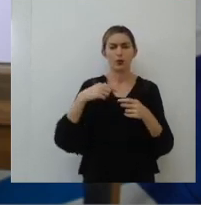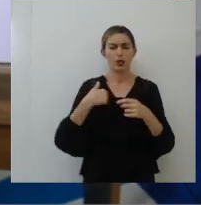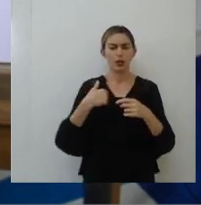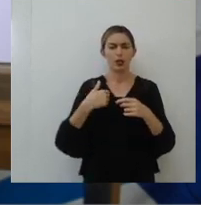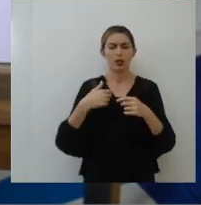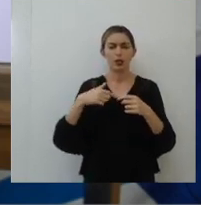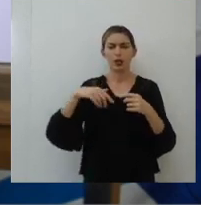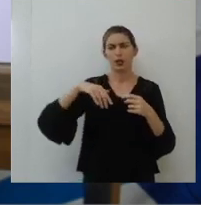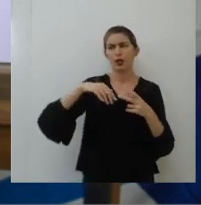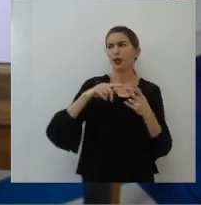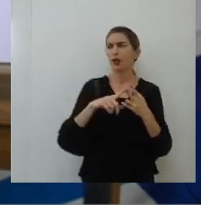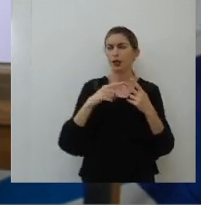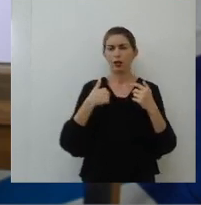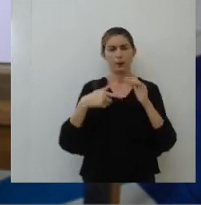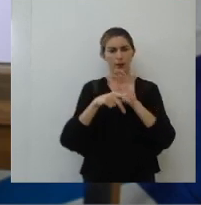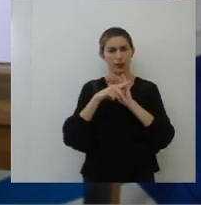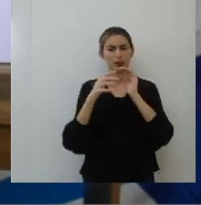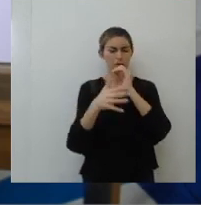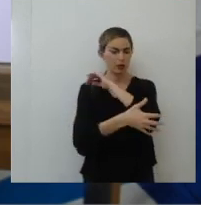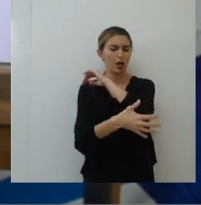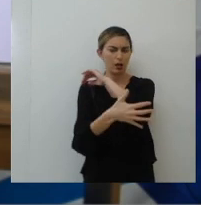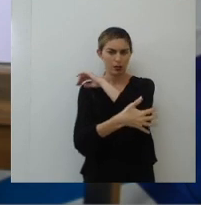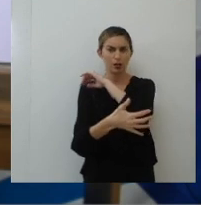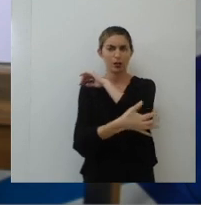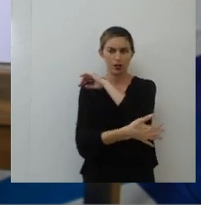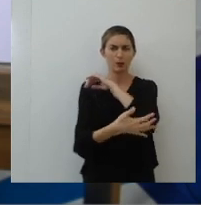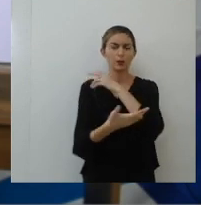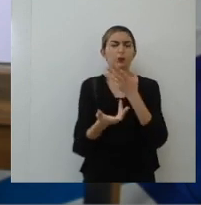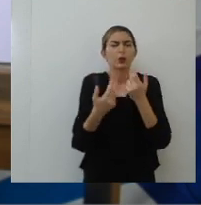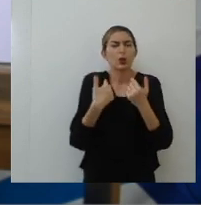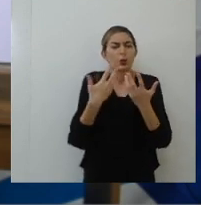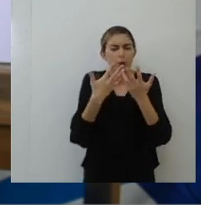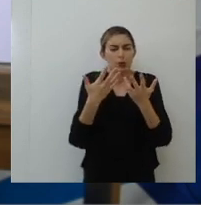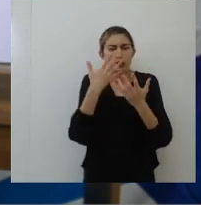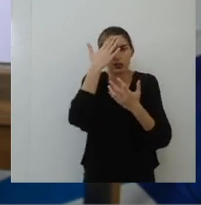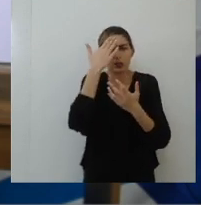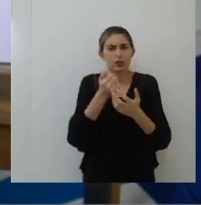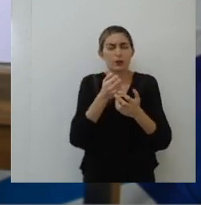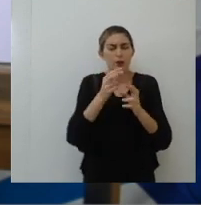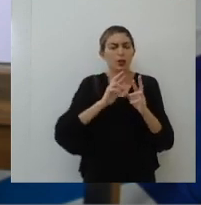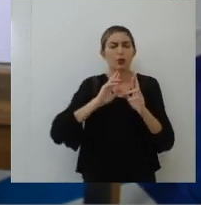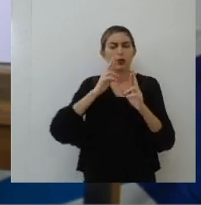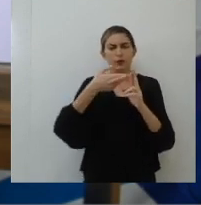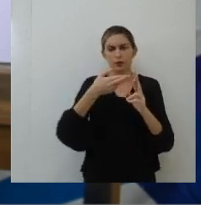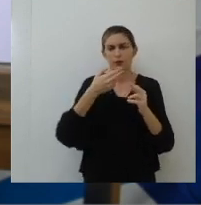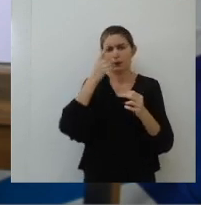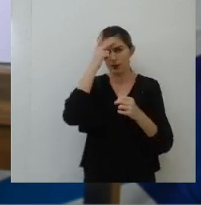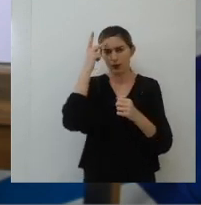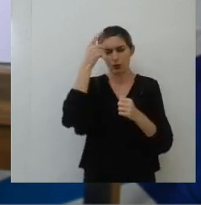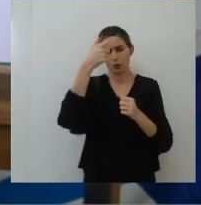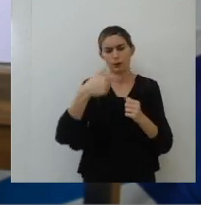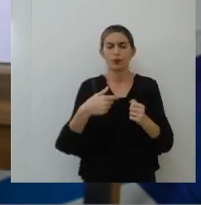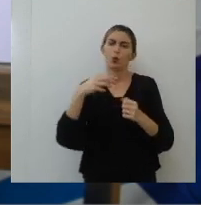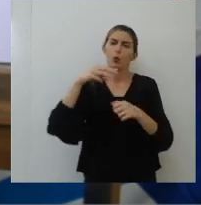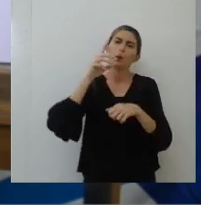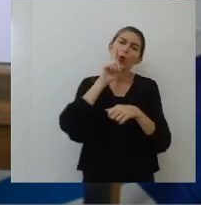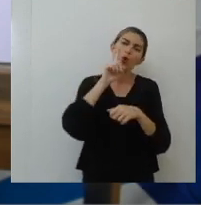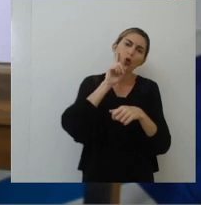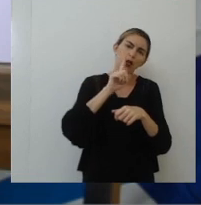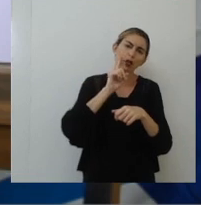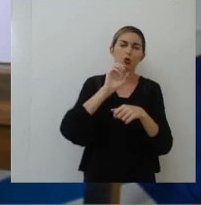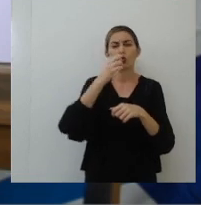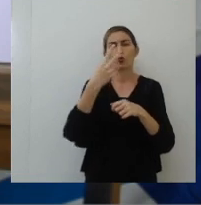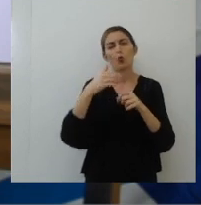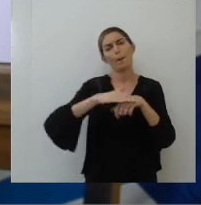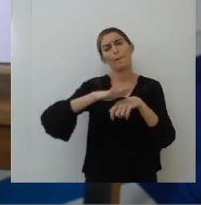Santo Agostinho. Cheiro para todo mundo do Cabo. Queria saber se eu me referia a uma pessoa como o moreno ou o